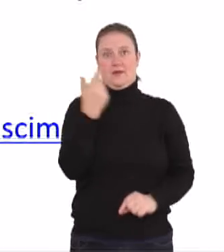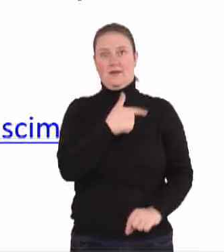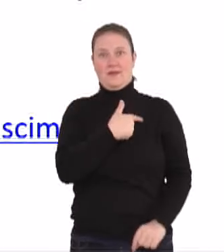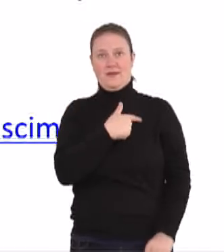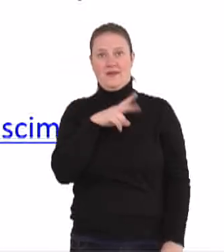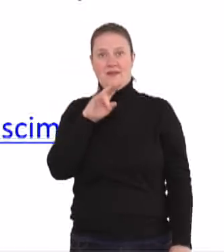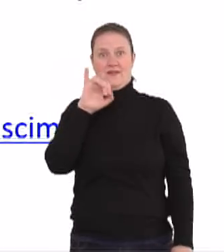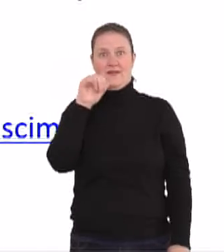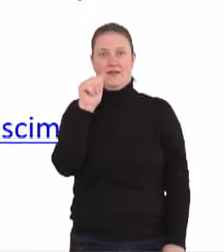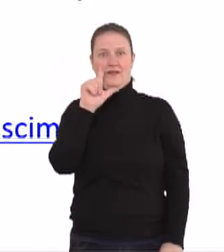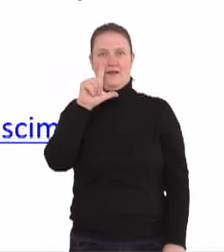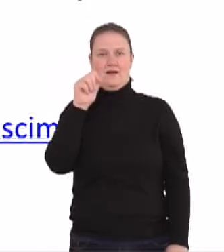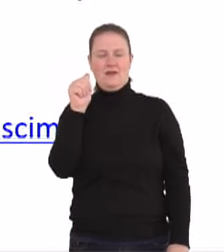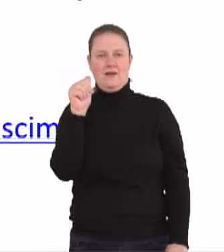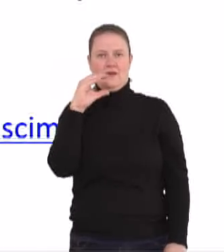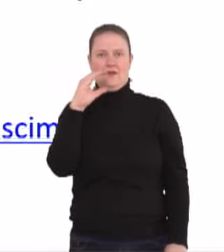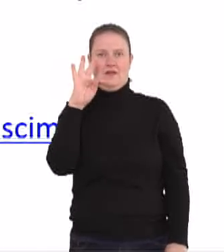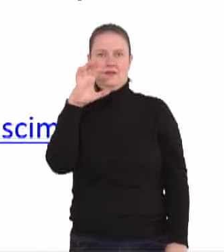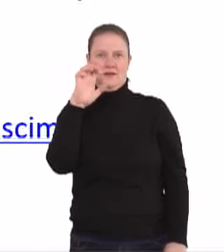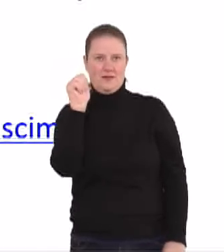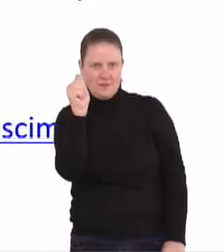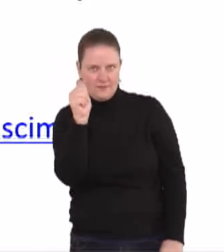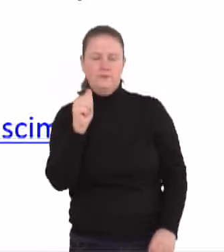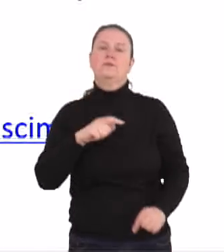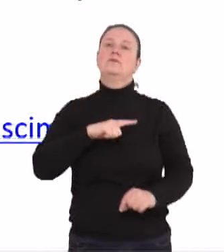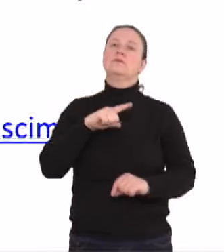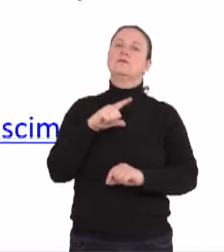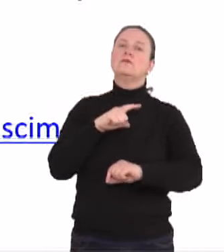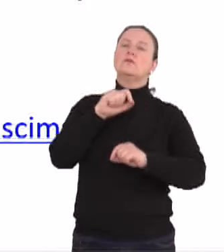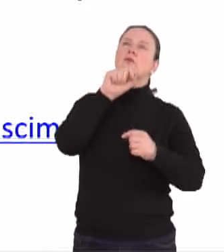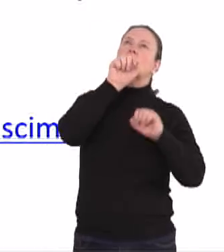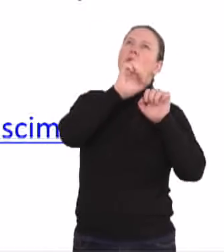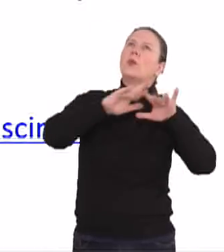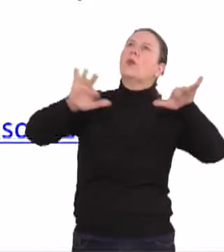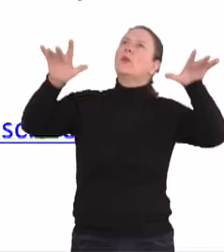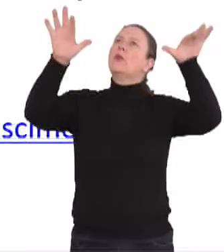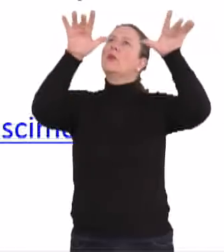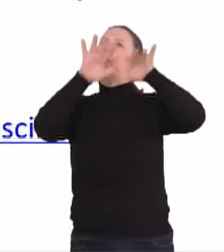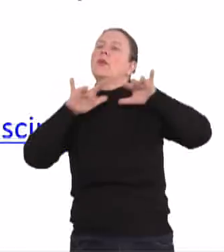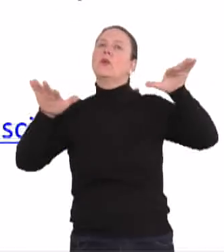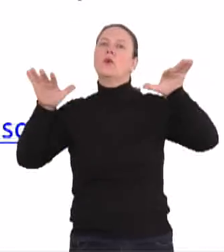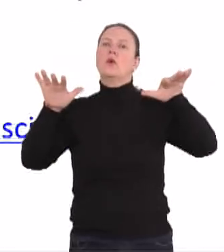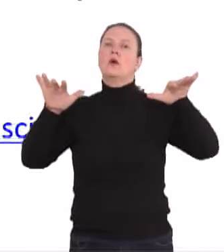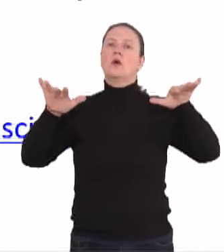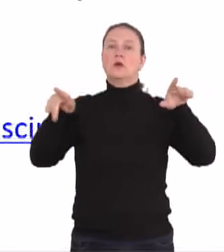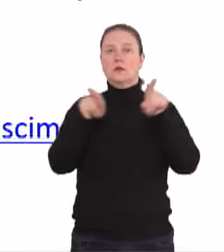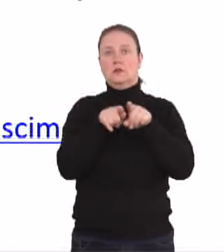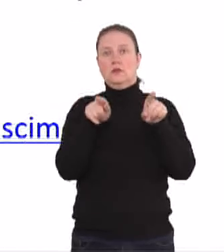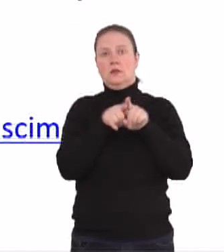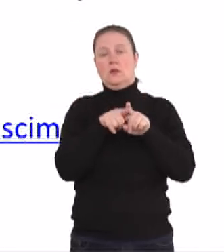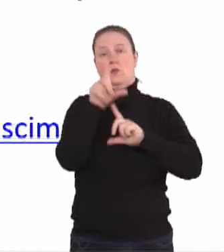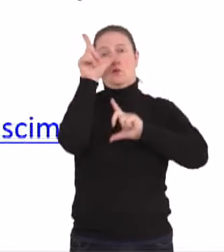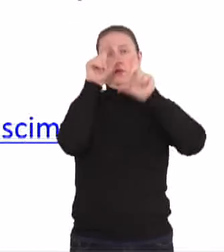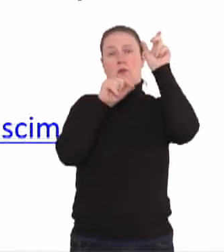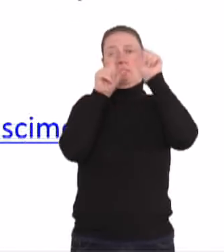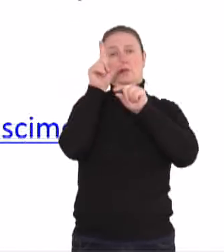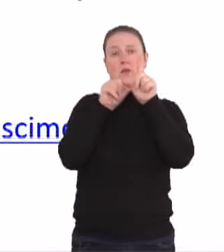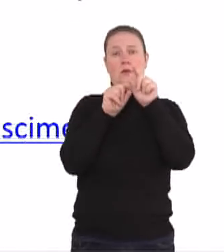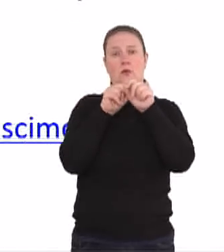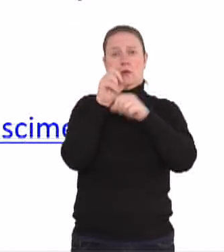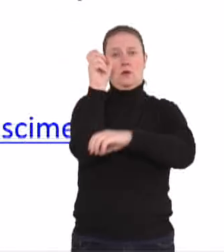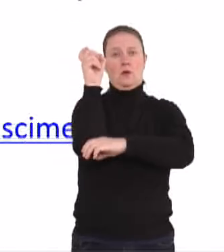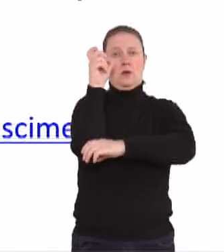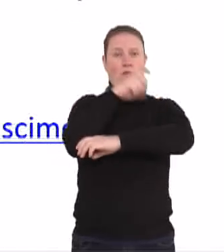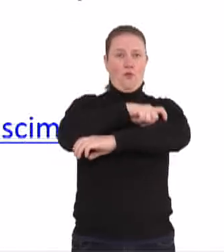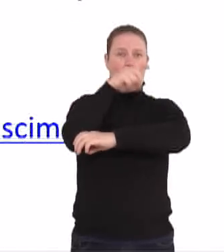Tani deixou Icaroa e Vaca, o Tamareti, que é a cauda da nossa constelação do Escorpião,